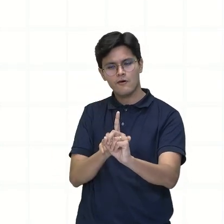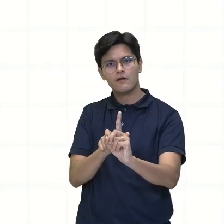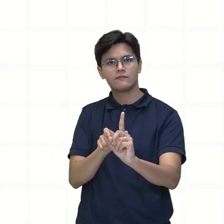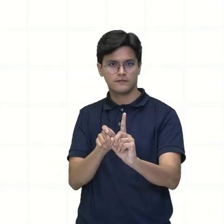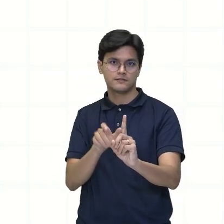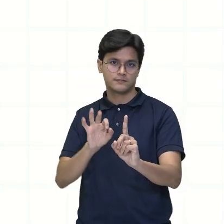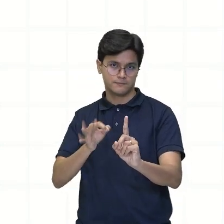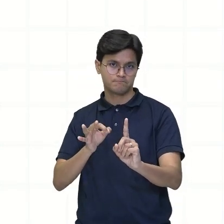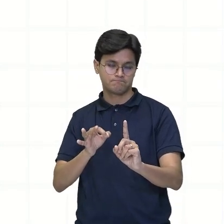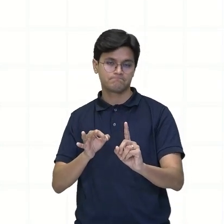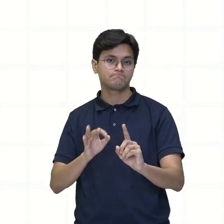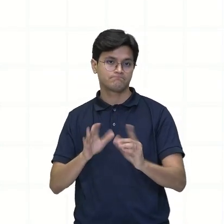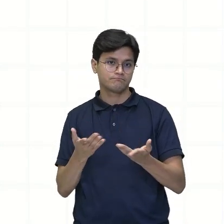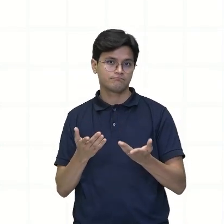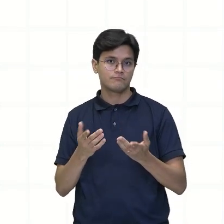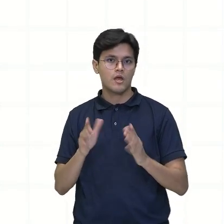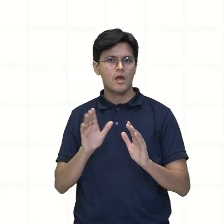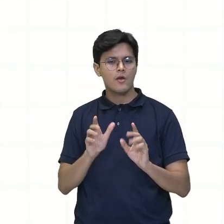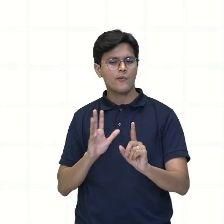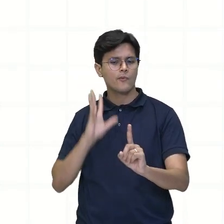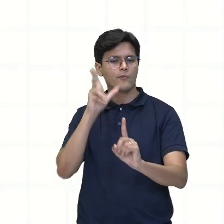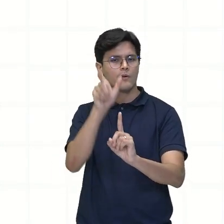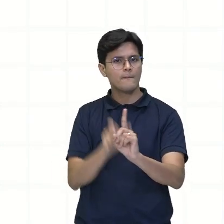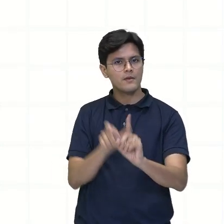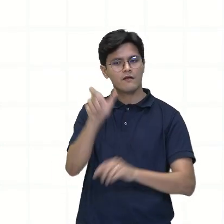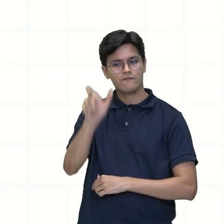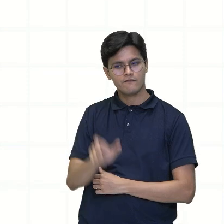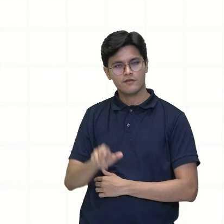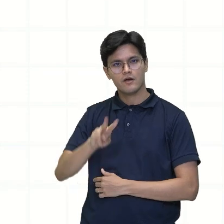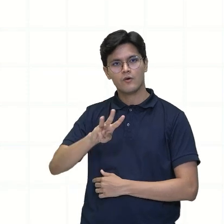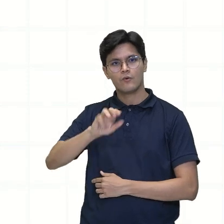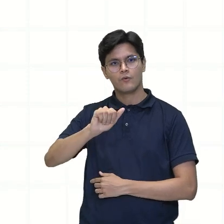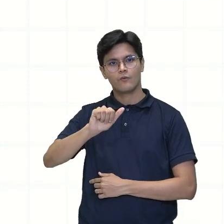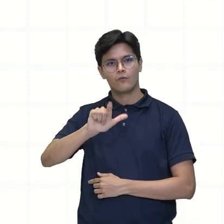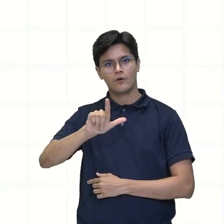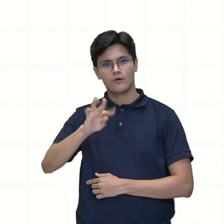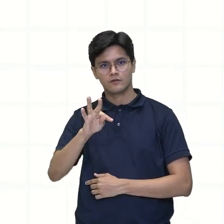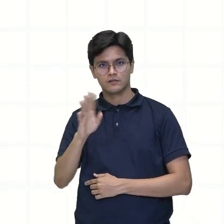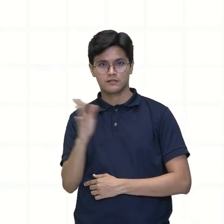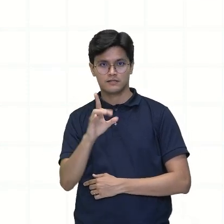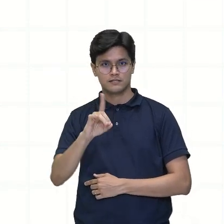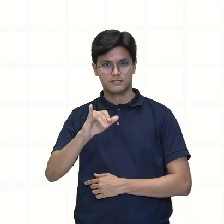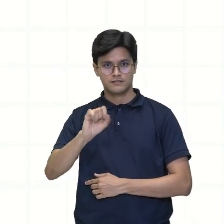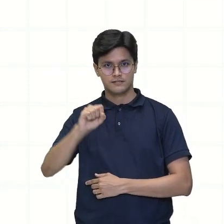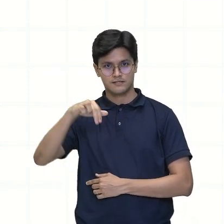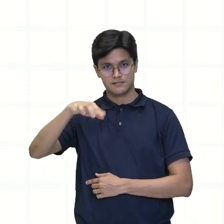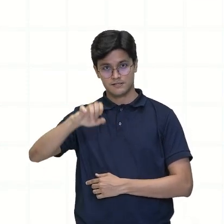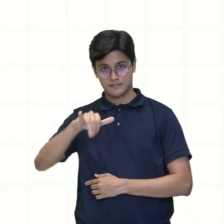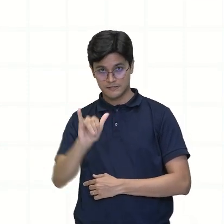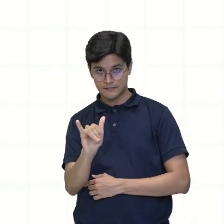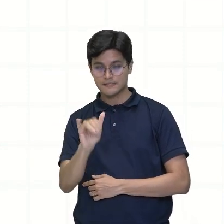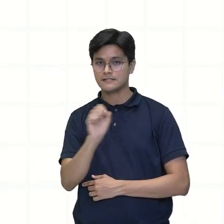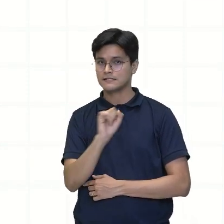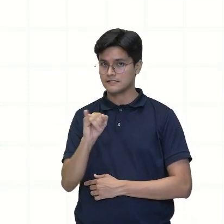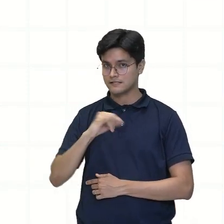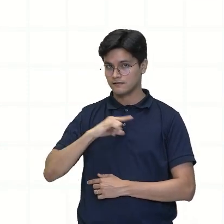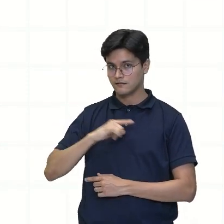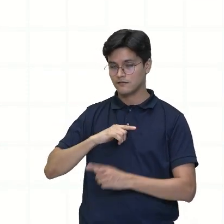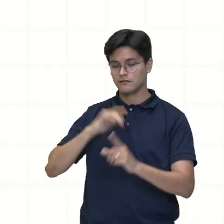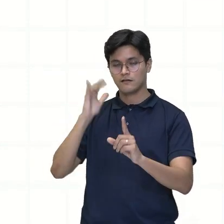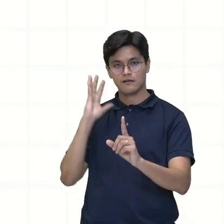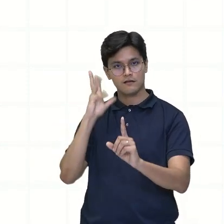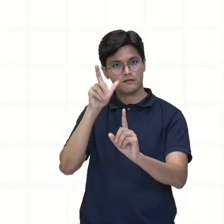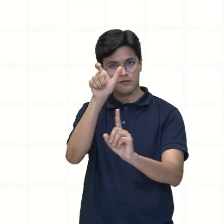estou falando do Walt Disney, ok? E aí, quando você tem uma biografia, eles vão mostrando